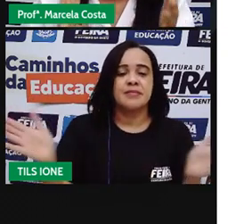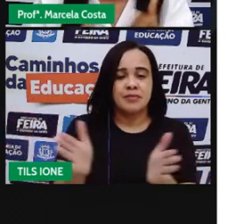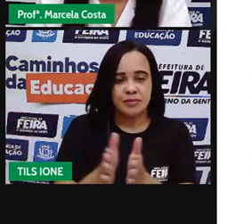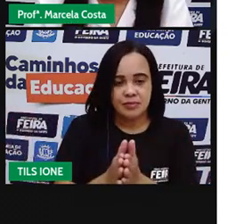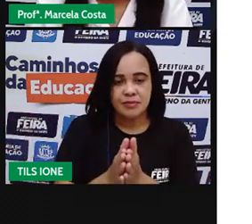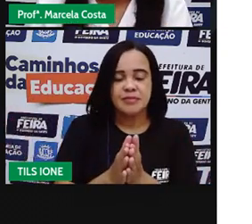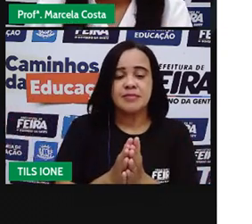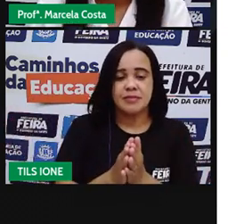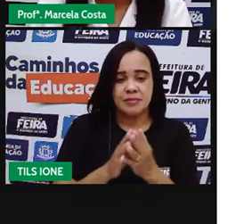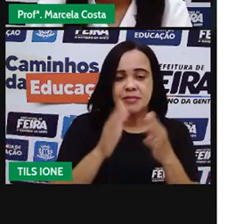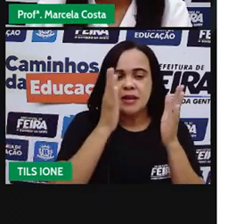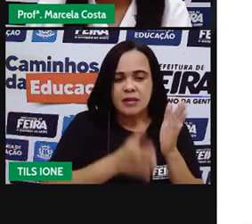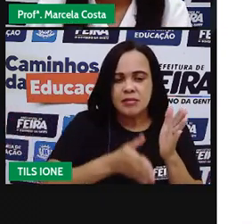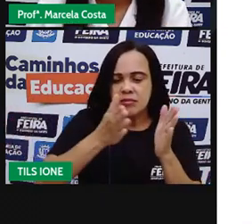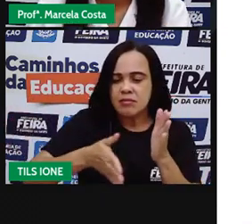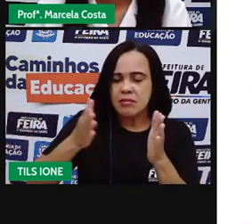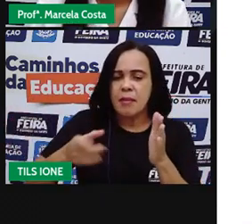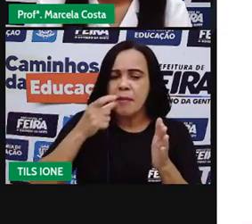Diferente.